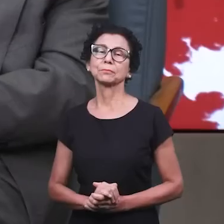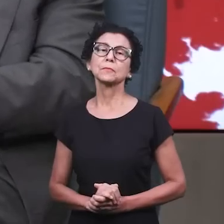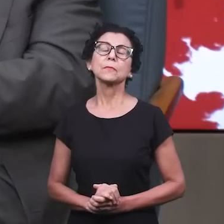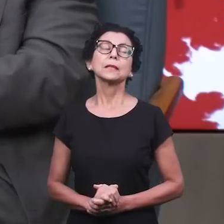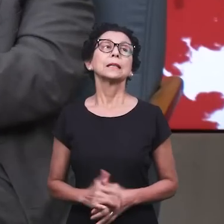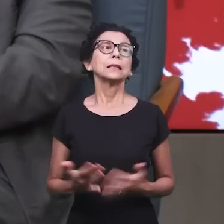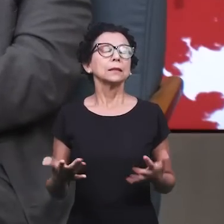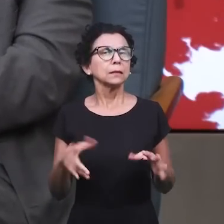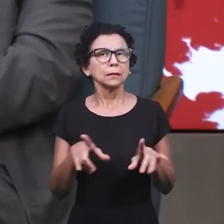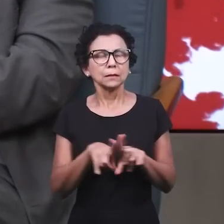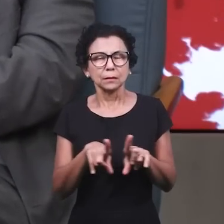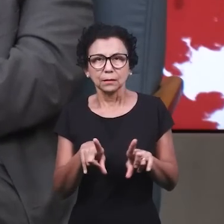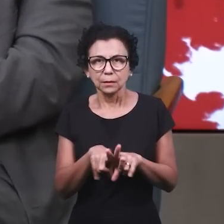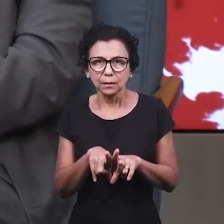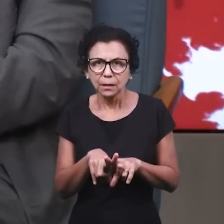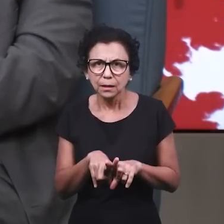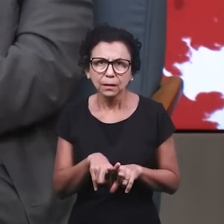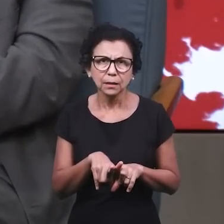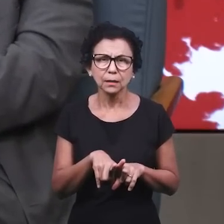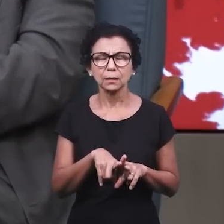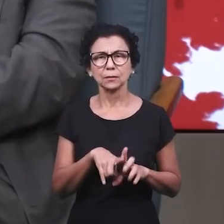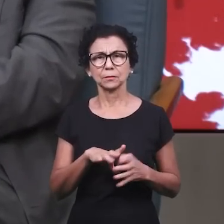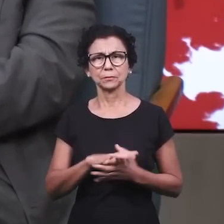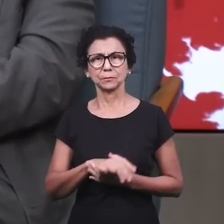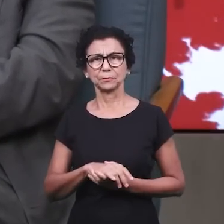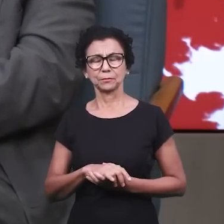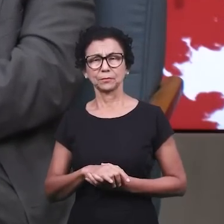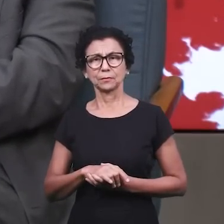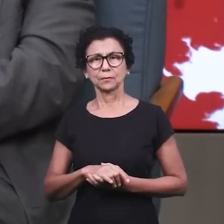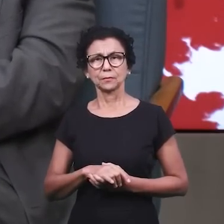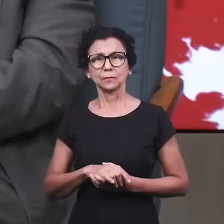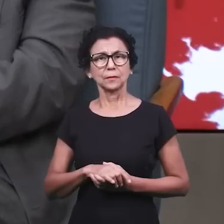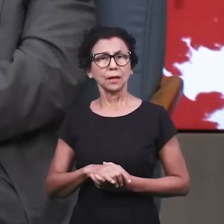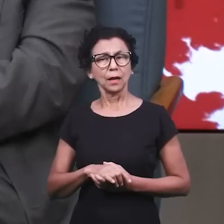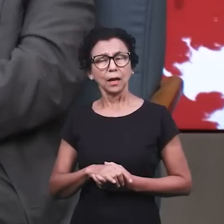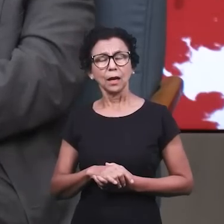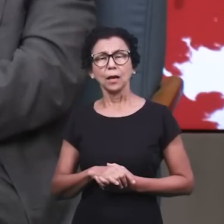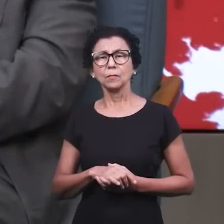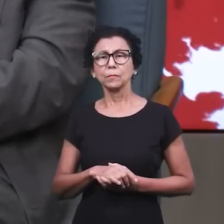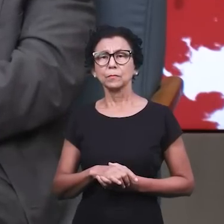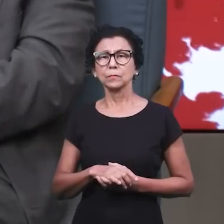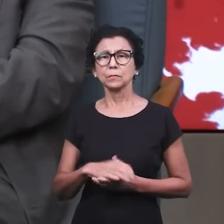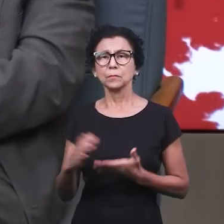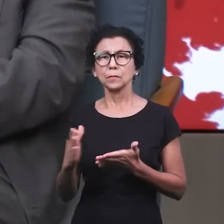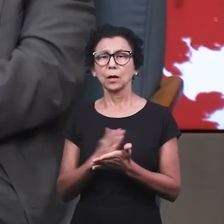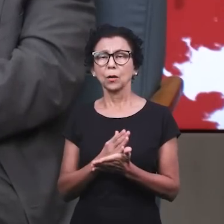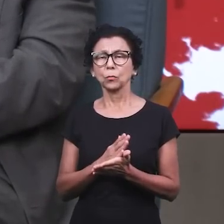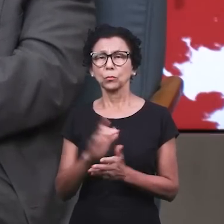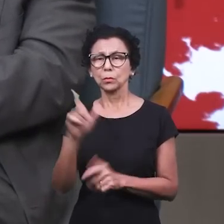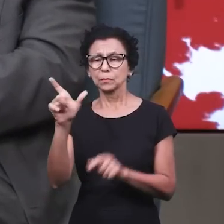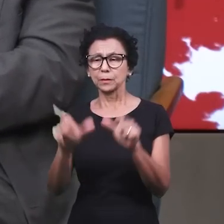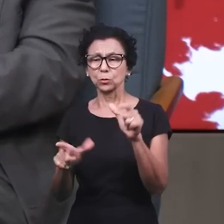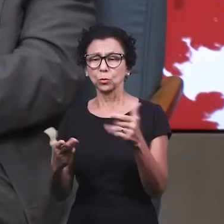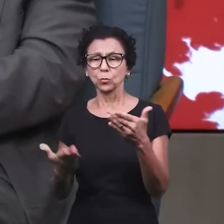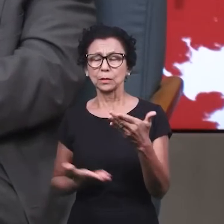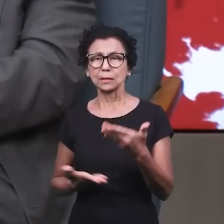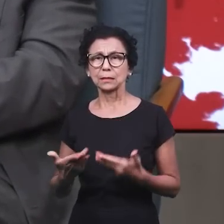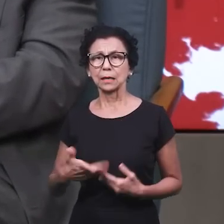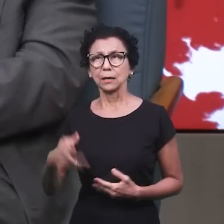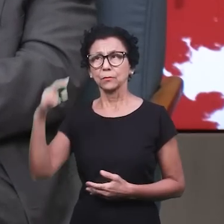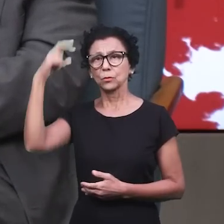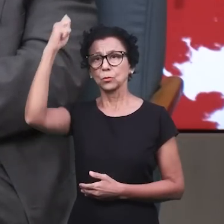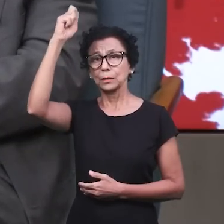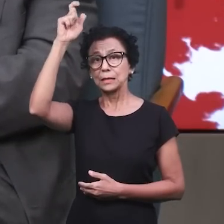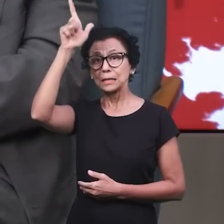Até a experiência do louvor que o Senhor nos dá aos céus, em experiências incríveis,